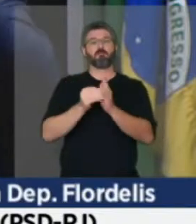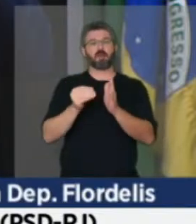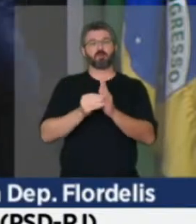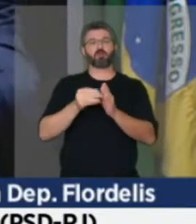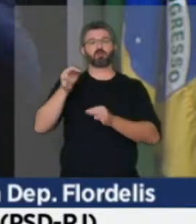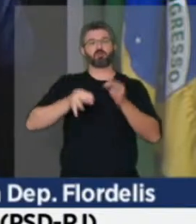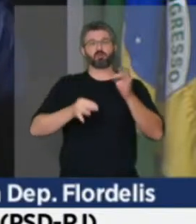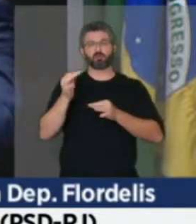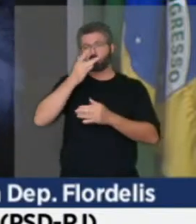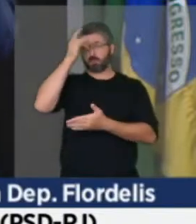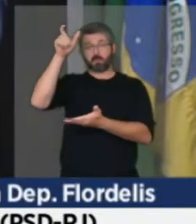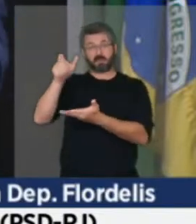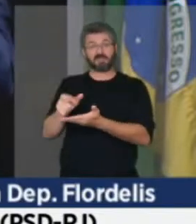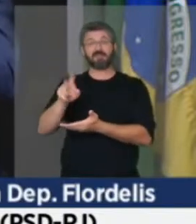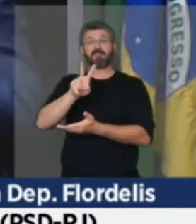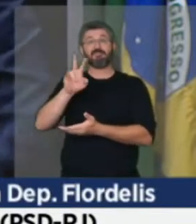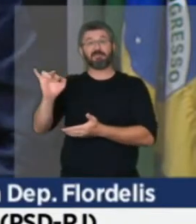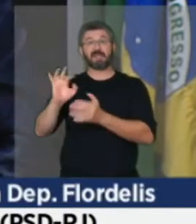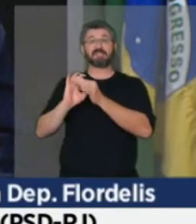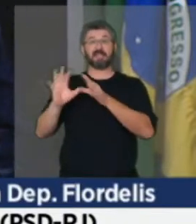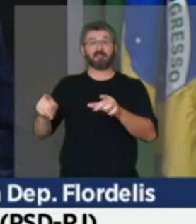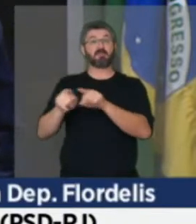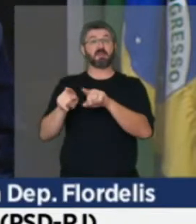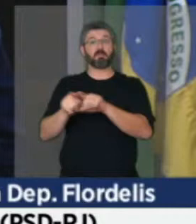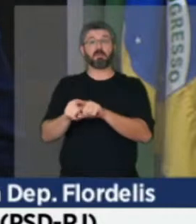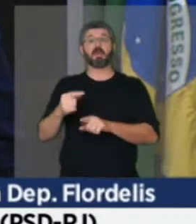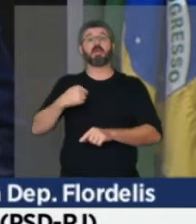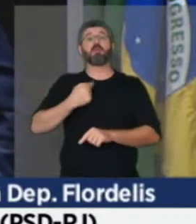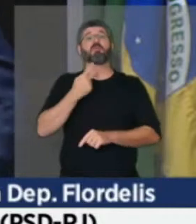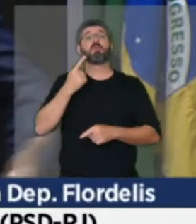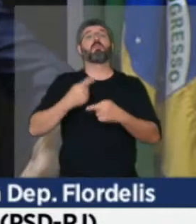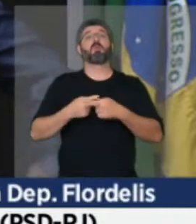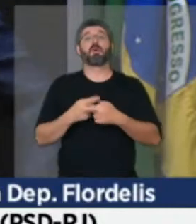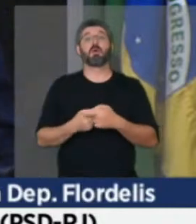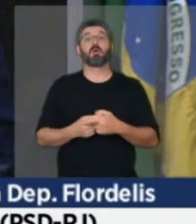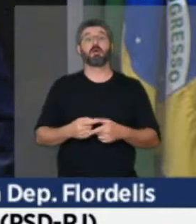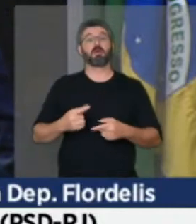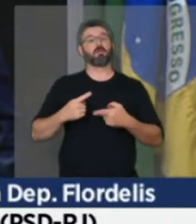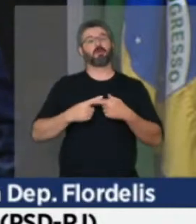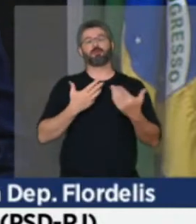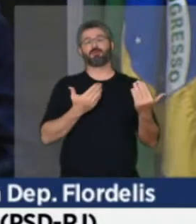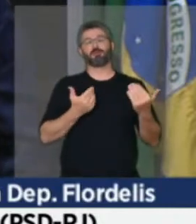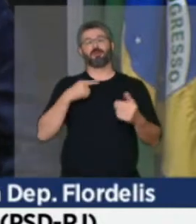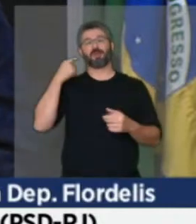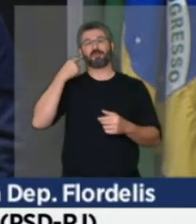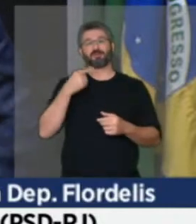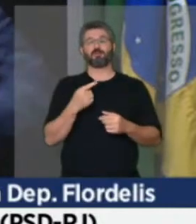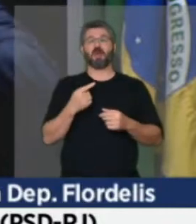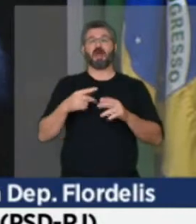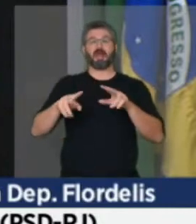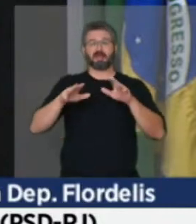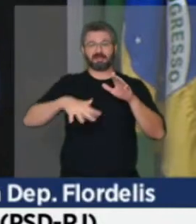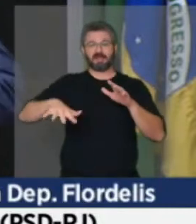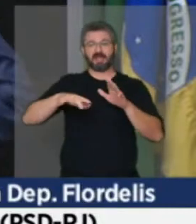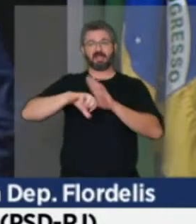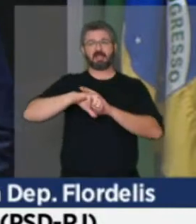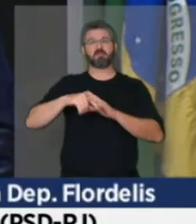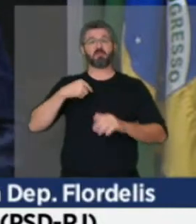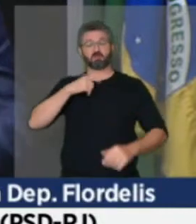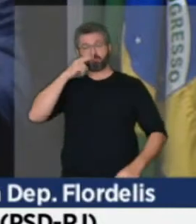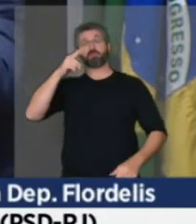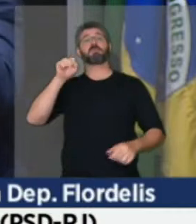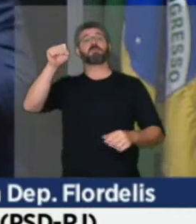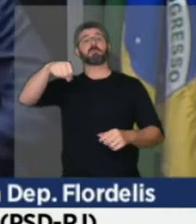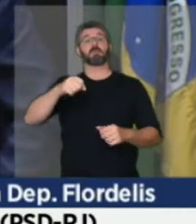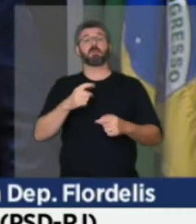uma pessoa que será absolvida. E por que que eu digo isso? Porque eu sou um jovem advogado criminalista prepotente, que